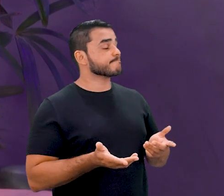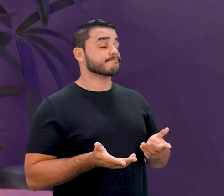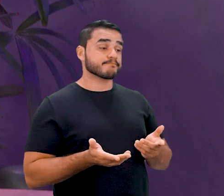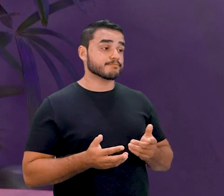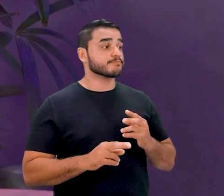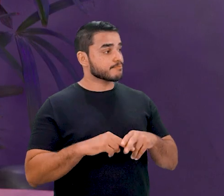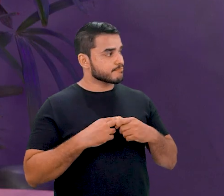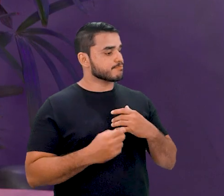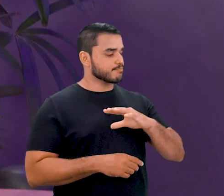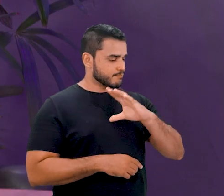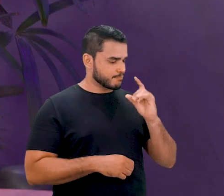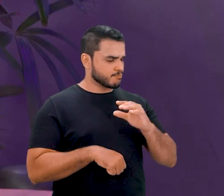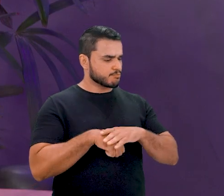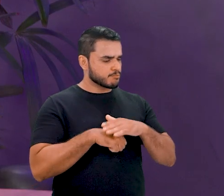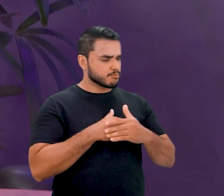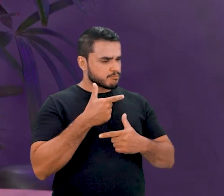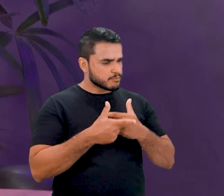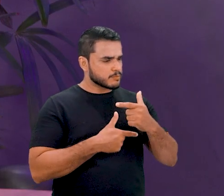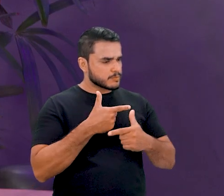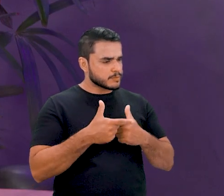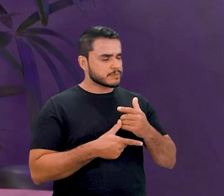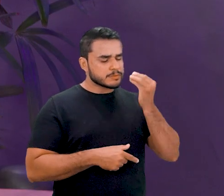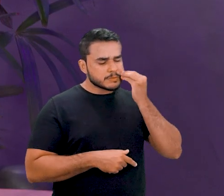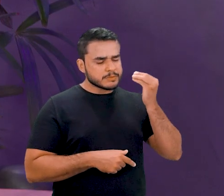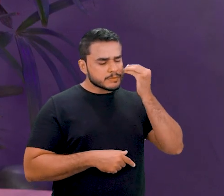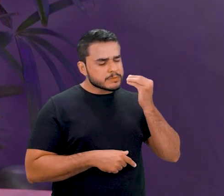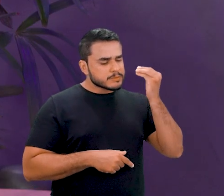mesmo esse trabalho de formiguinha, de ir às universidades,